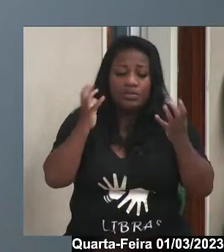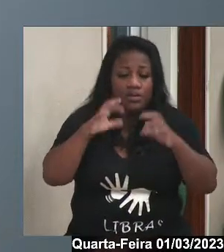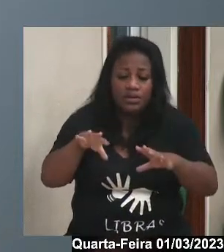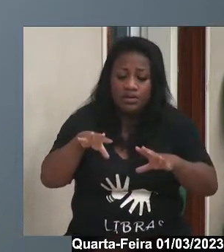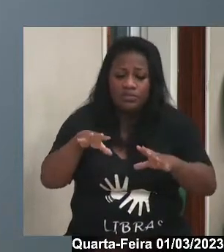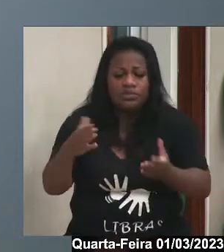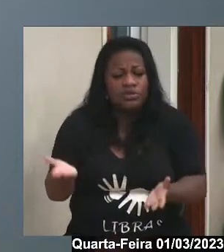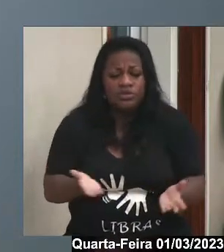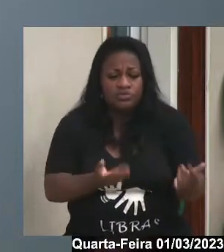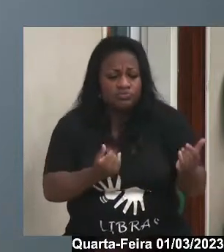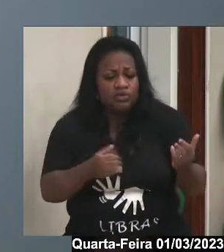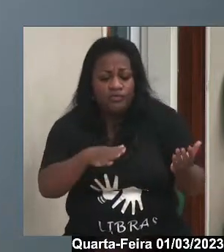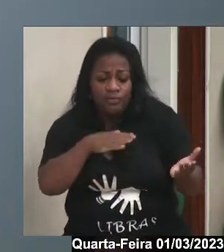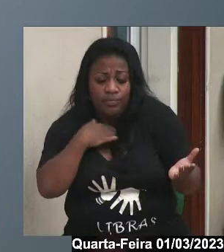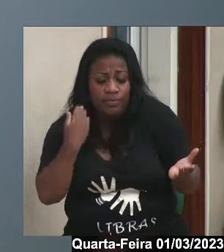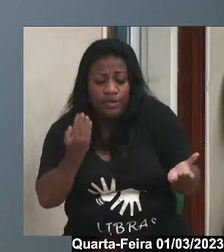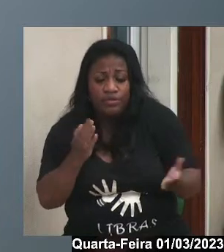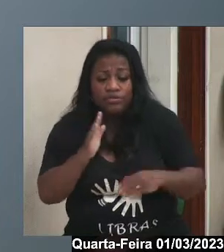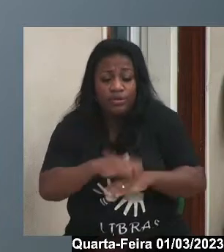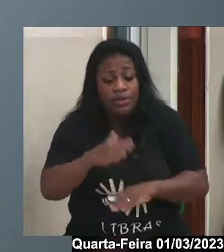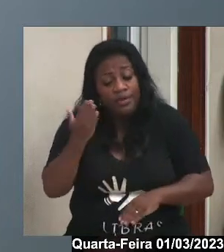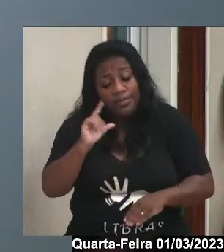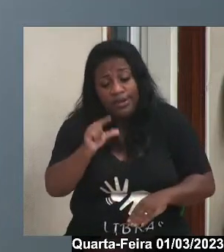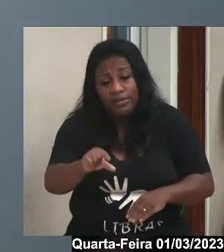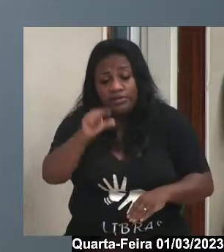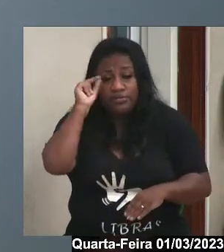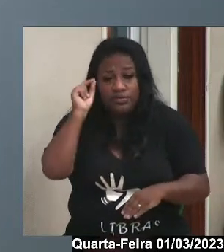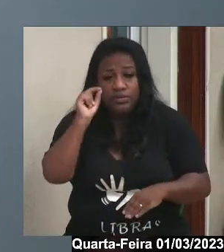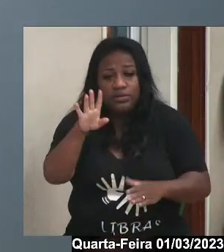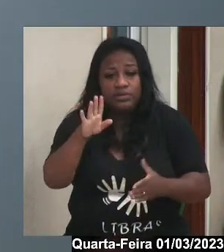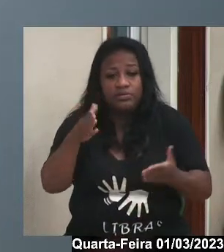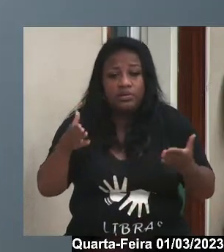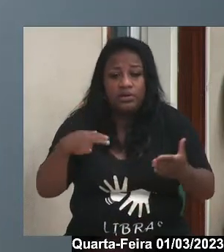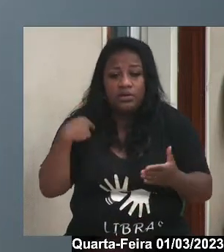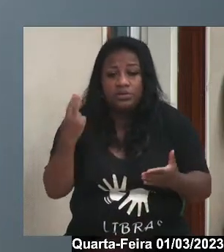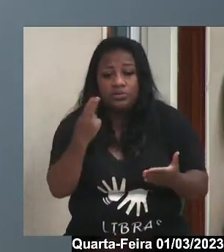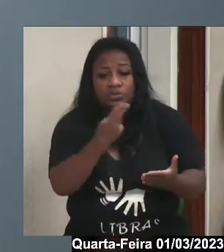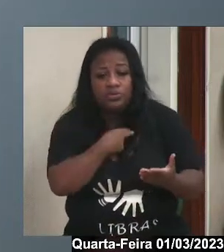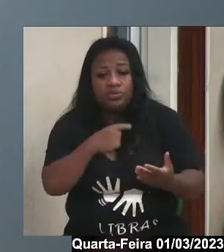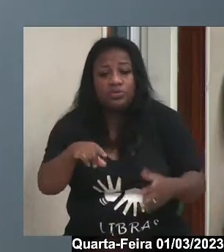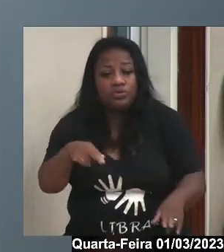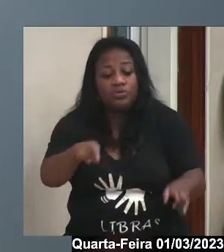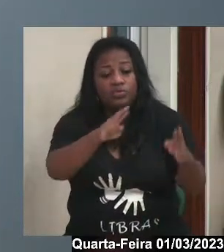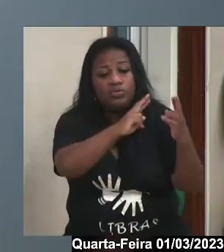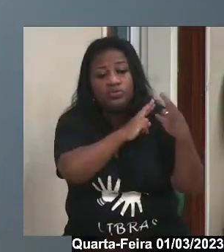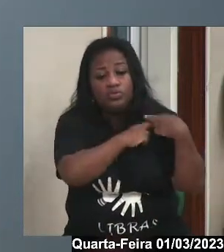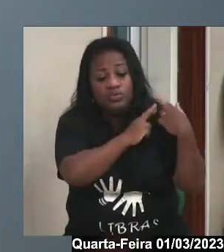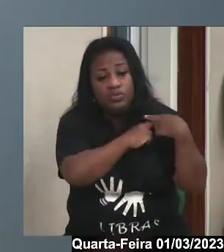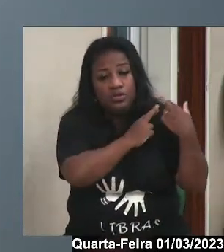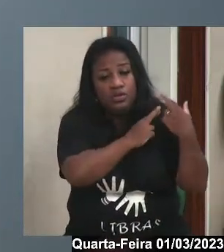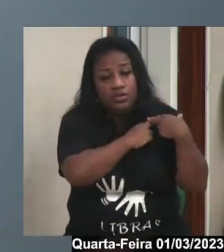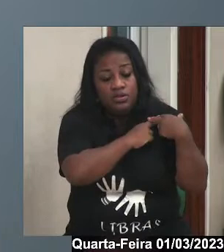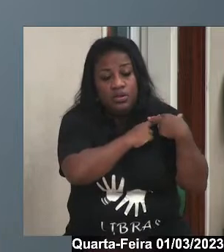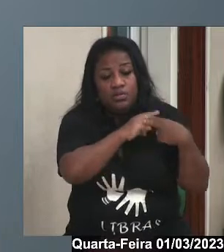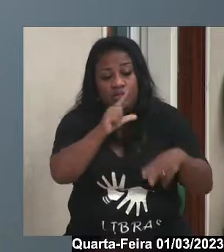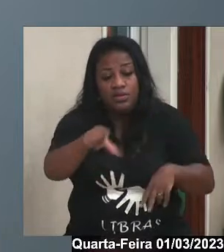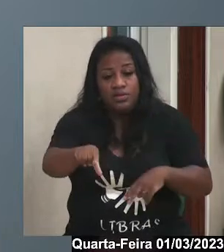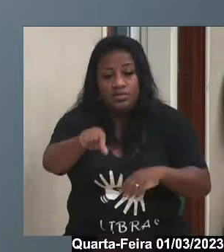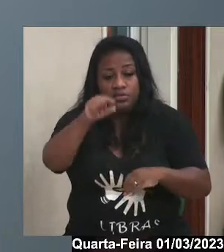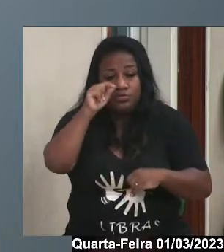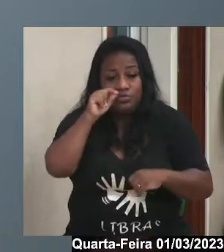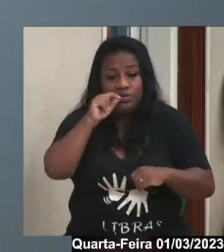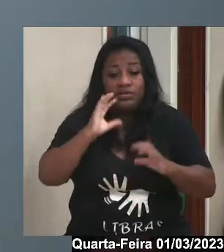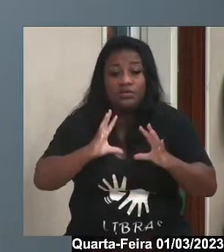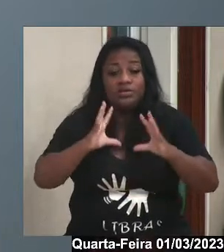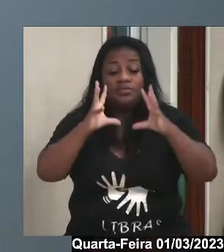acontecesse, chegasse, mas essa é a escolha. E todos nós somos responsáveis pelas nossas